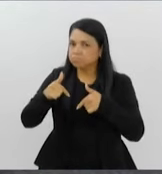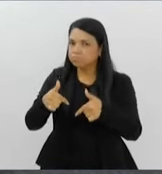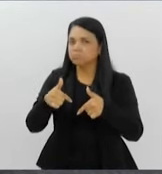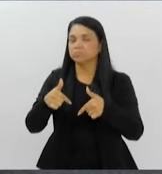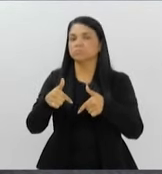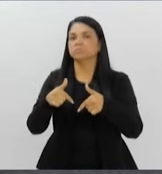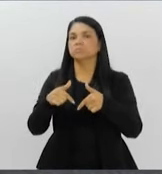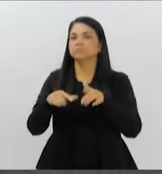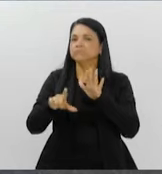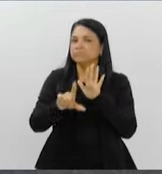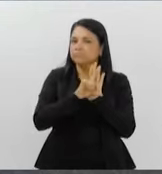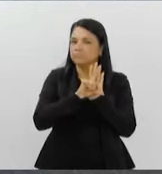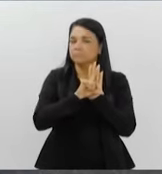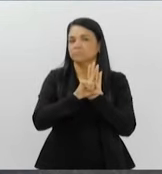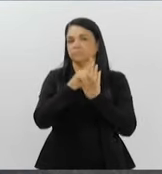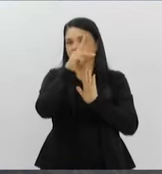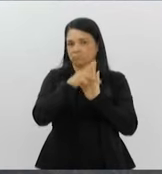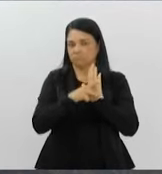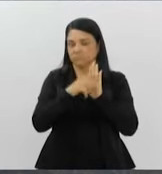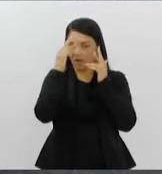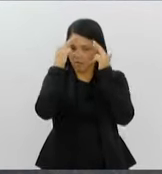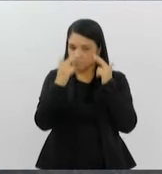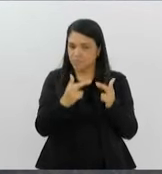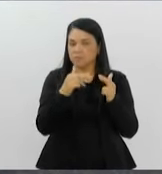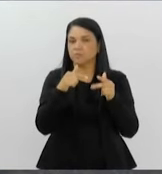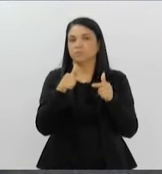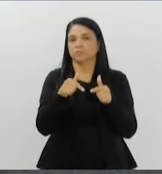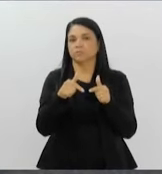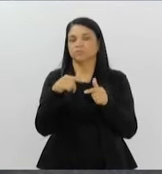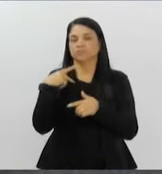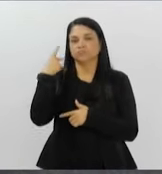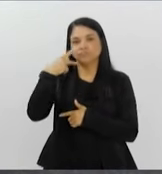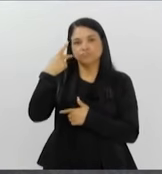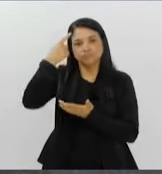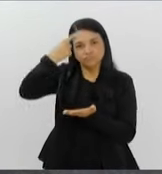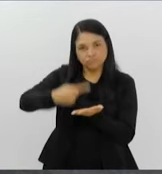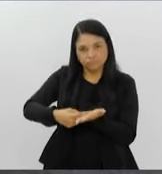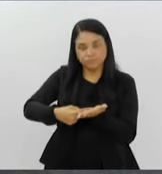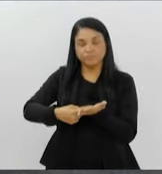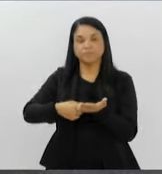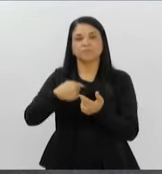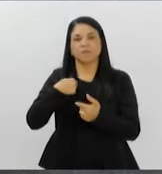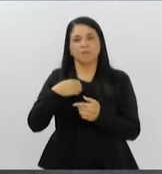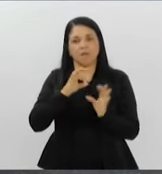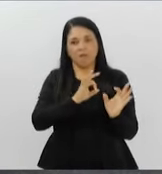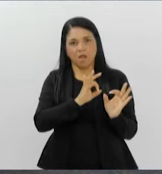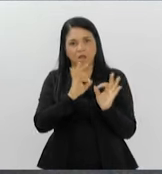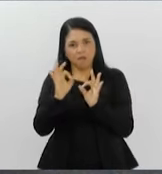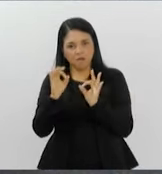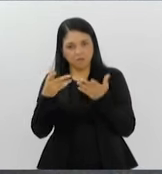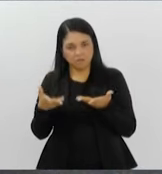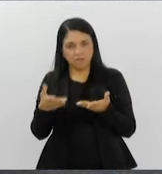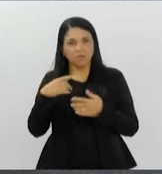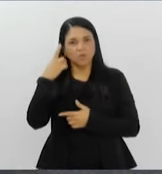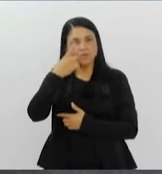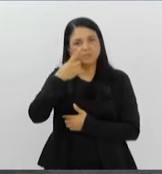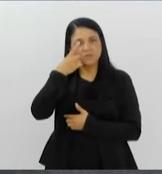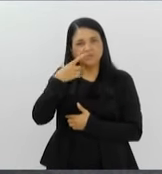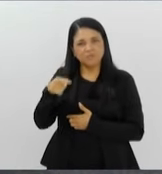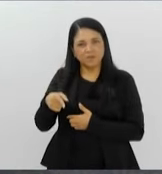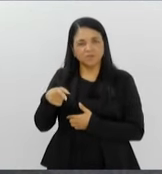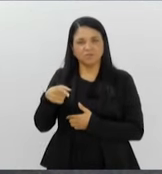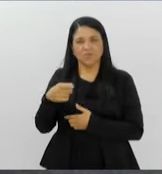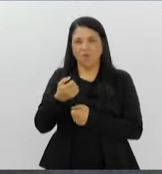legislativas, do bom trato político. Mas assistir aqui a um deputado, de forma vil